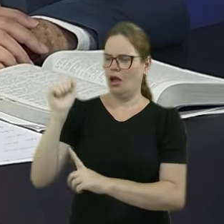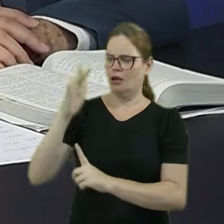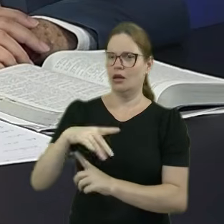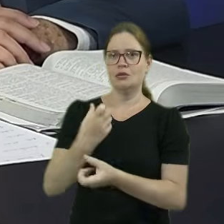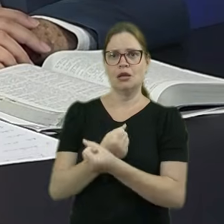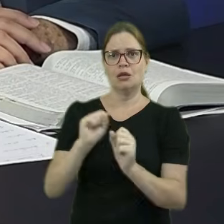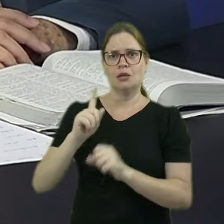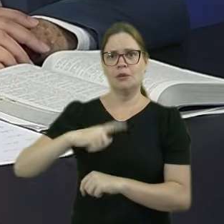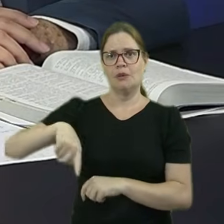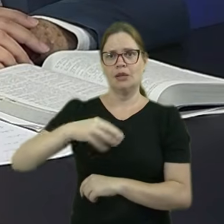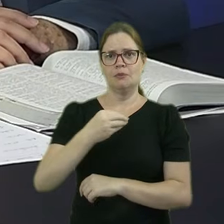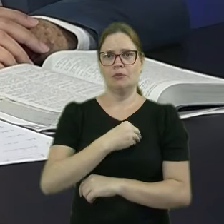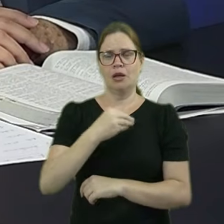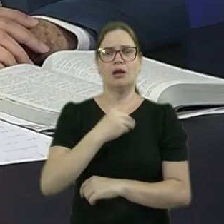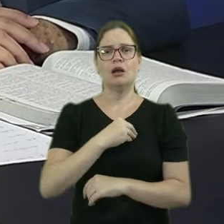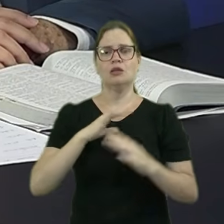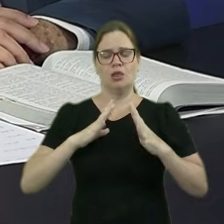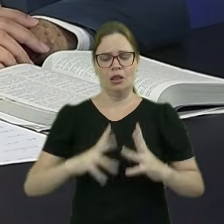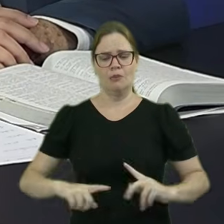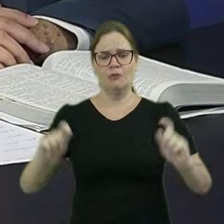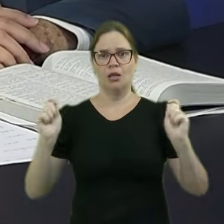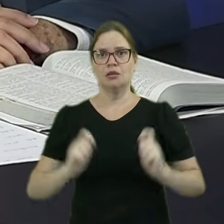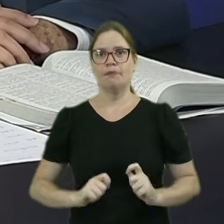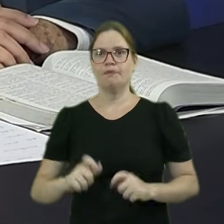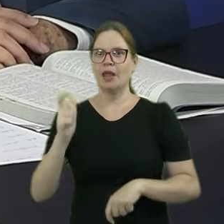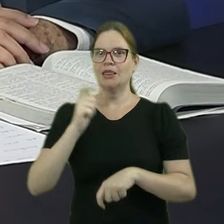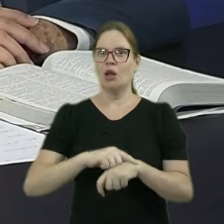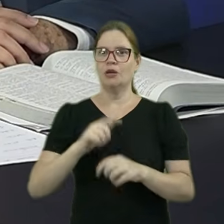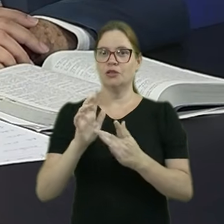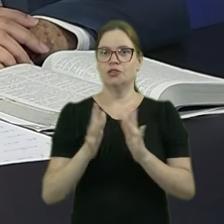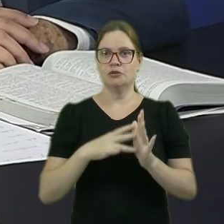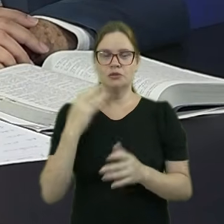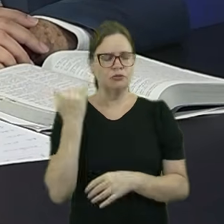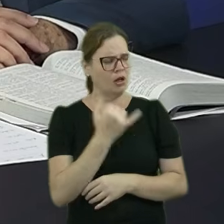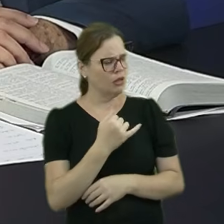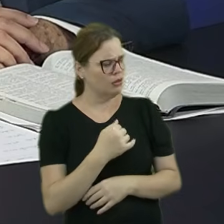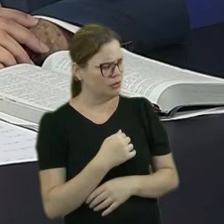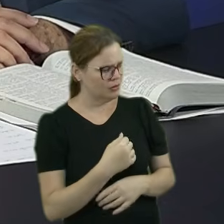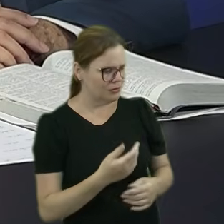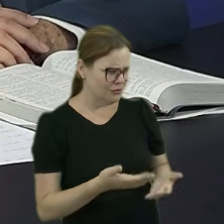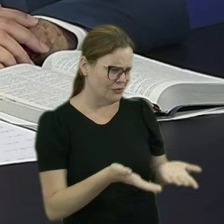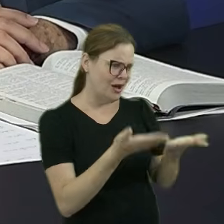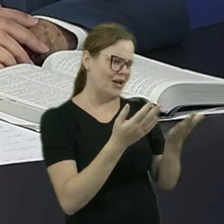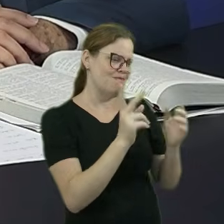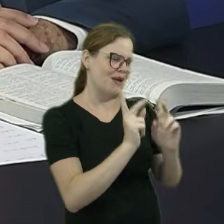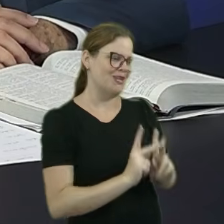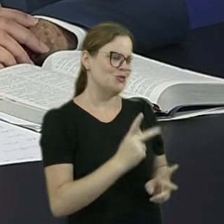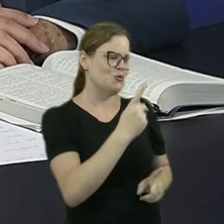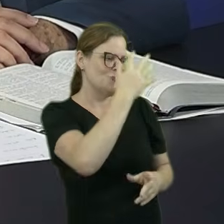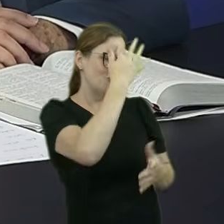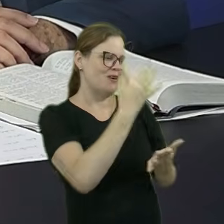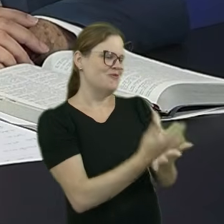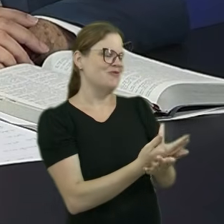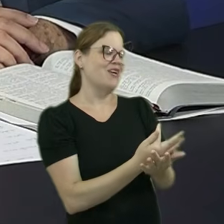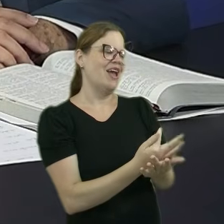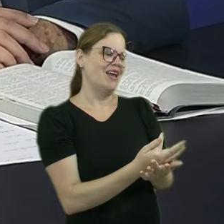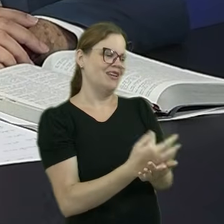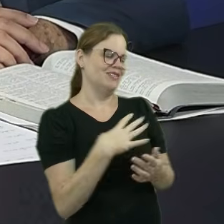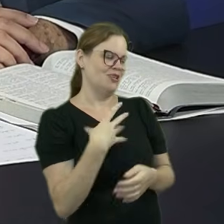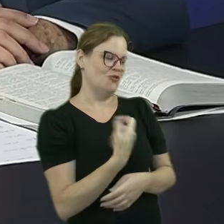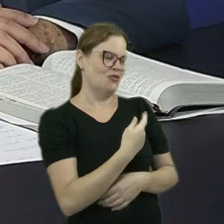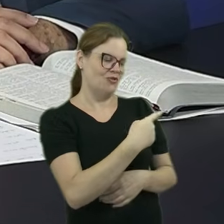pecado. E ele, quando falou com ela, filha, tua fé te salvou, vai em paz, ser curado deste